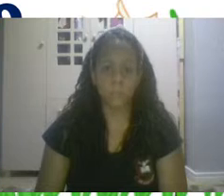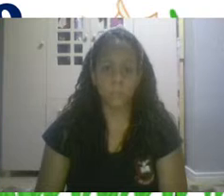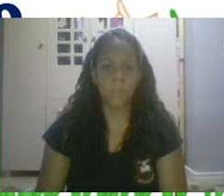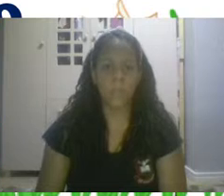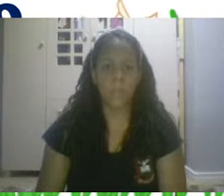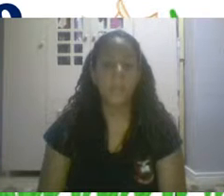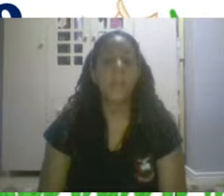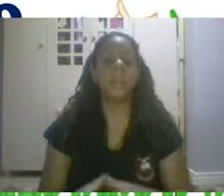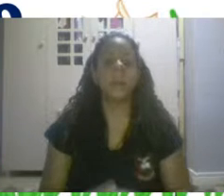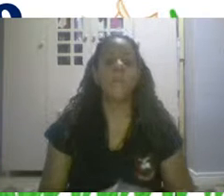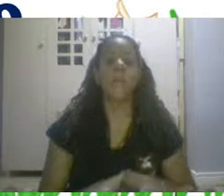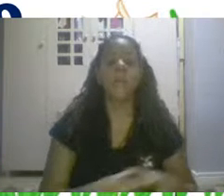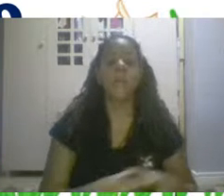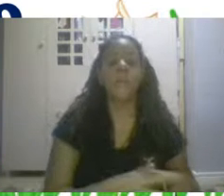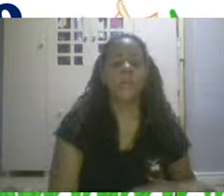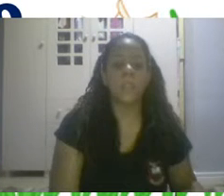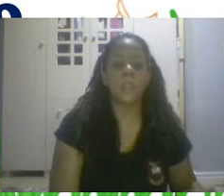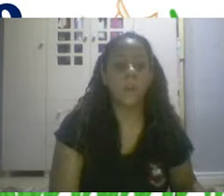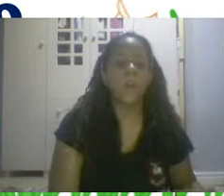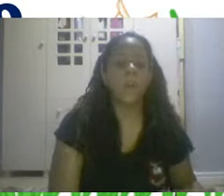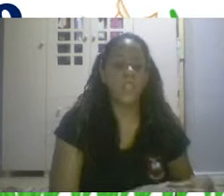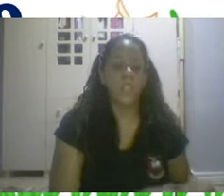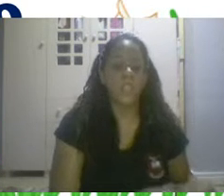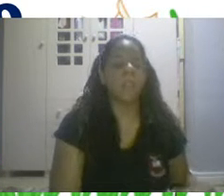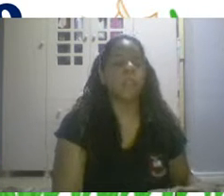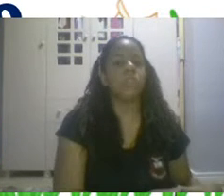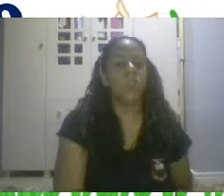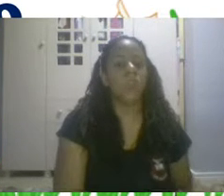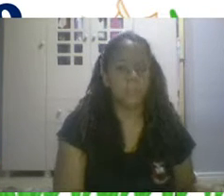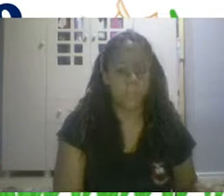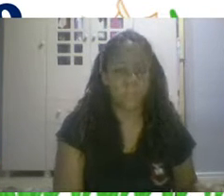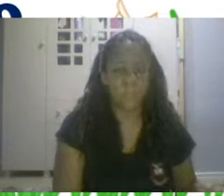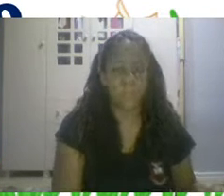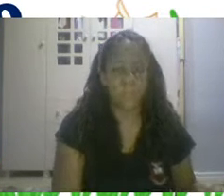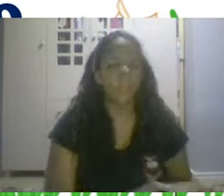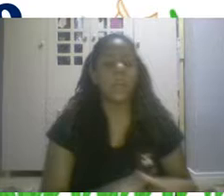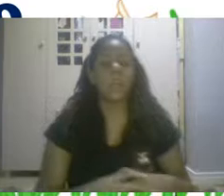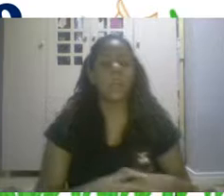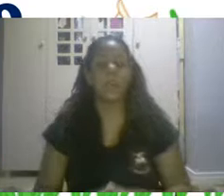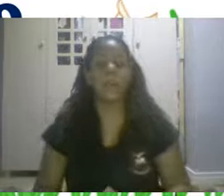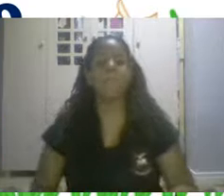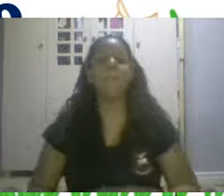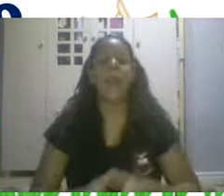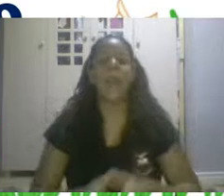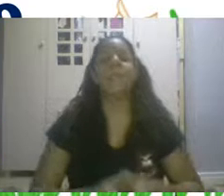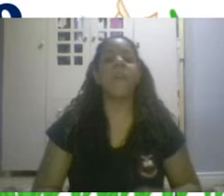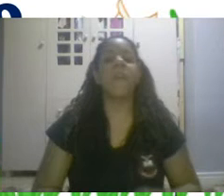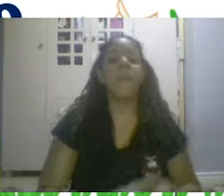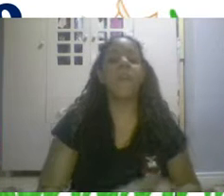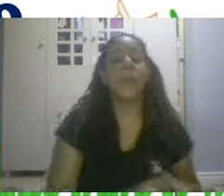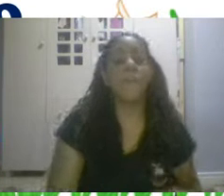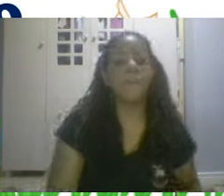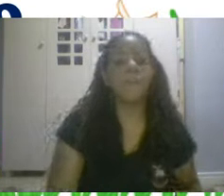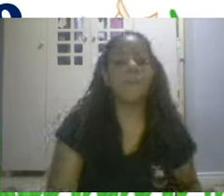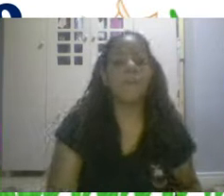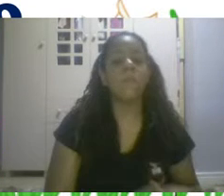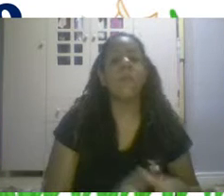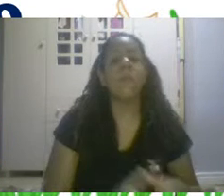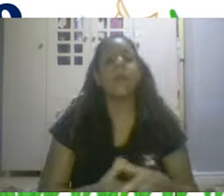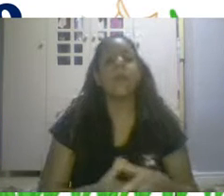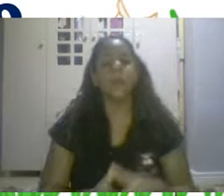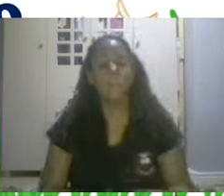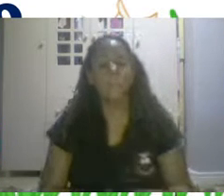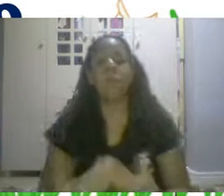aconteça, ok? Então, reprodução, geração de novos indivíduos. Então, através da